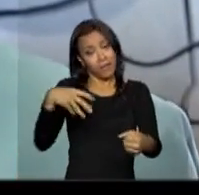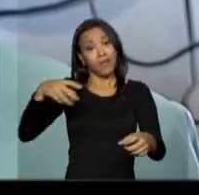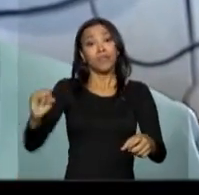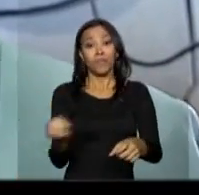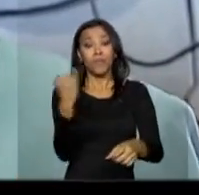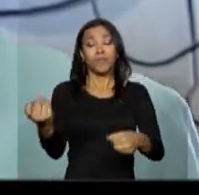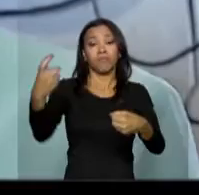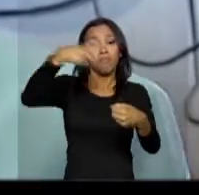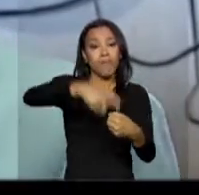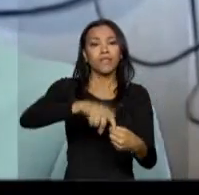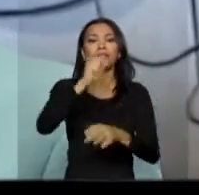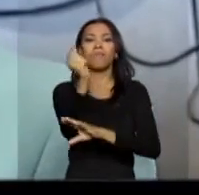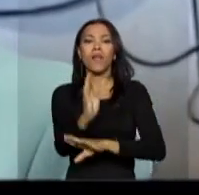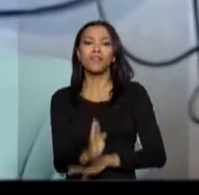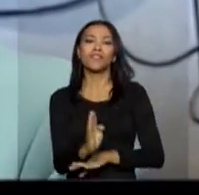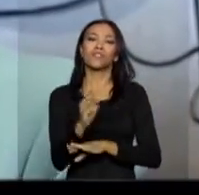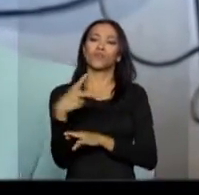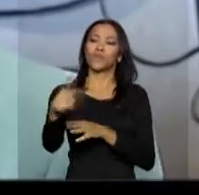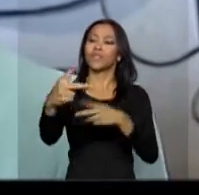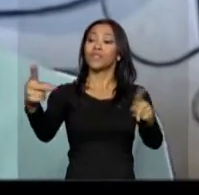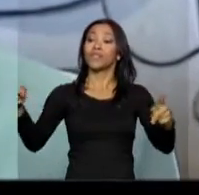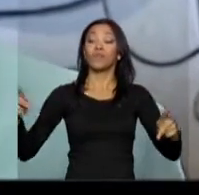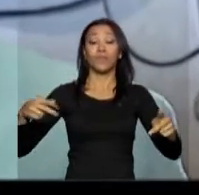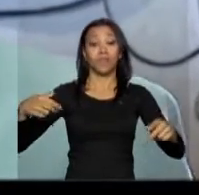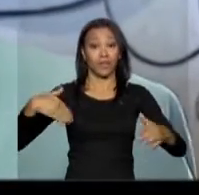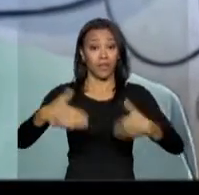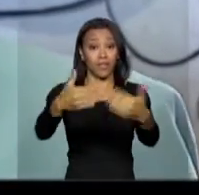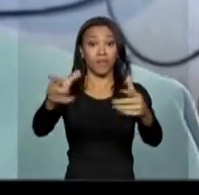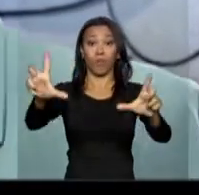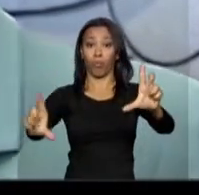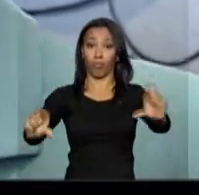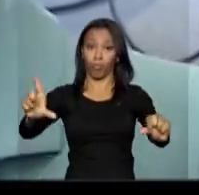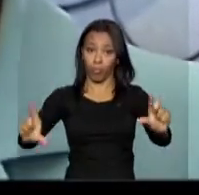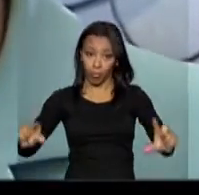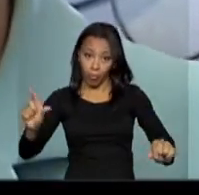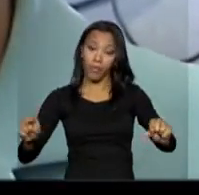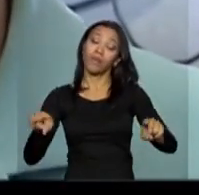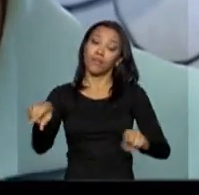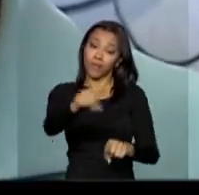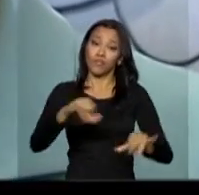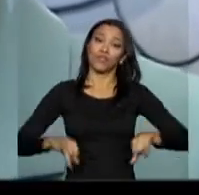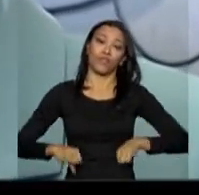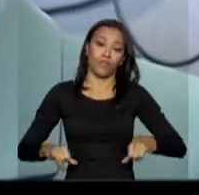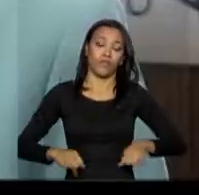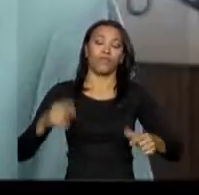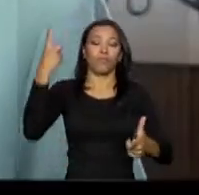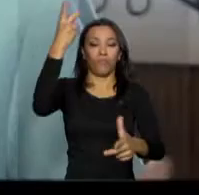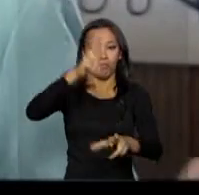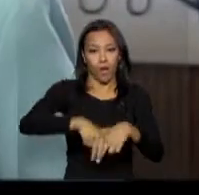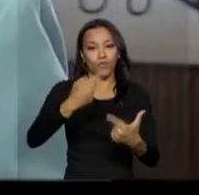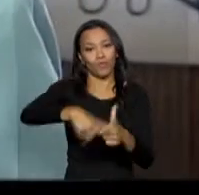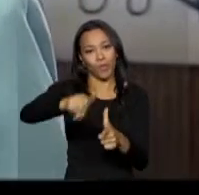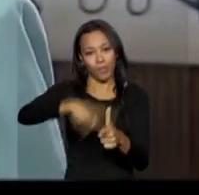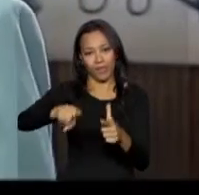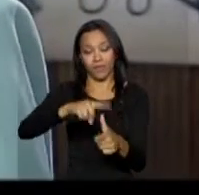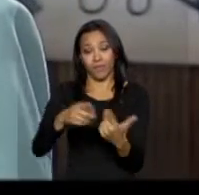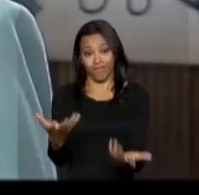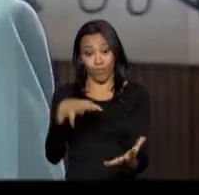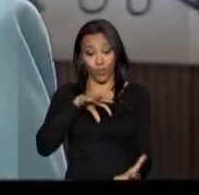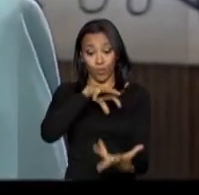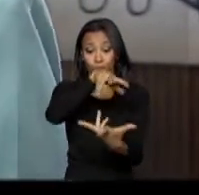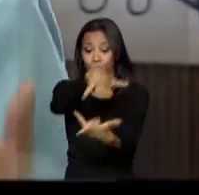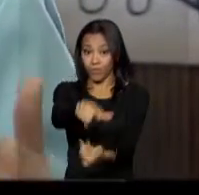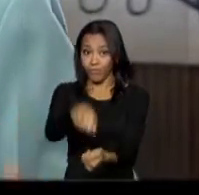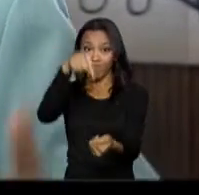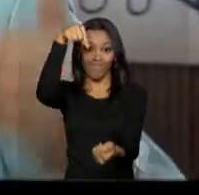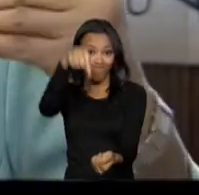parceiros do Brasil, tiveram seu crescimento reduzido e foram atingidos pela crise internacional. O mundo, além